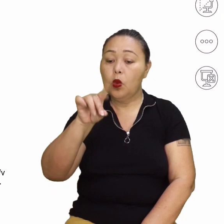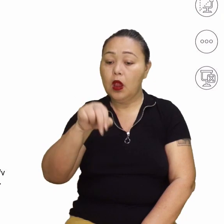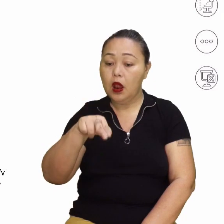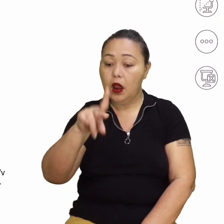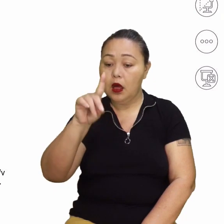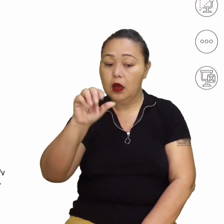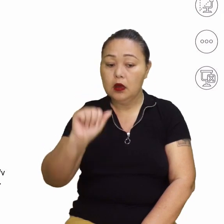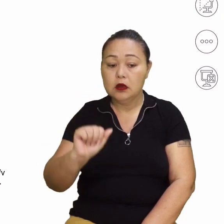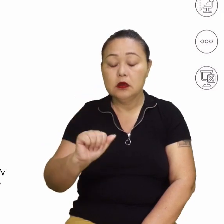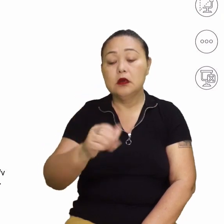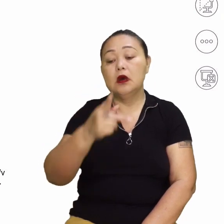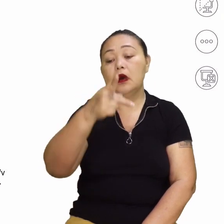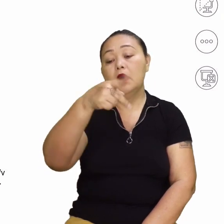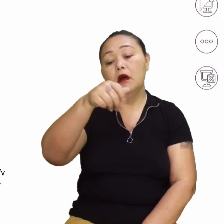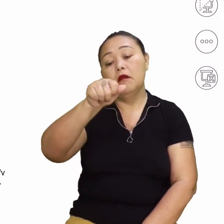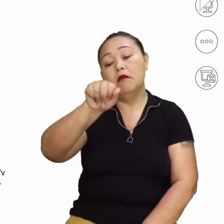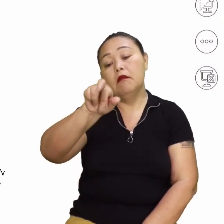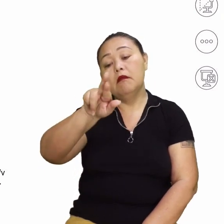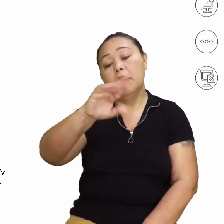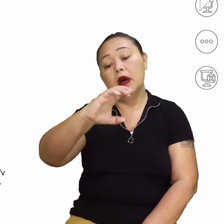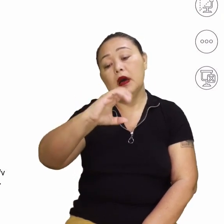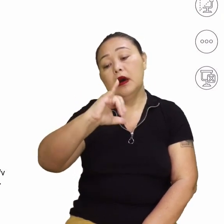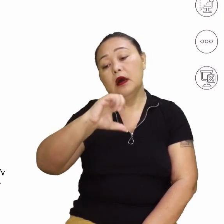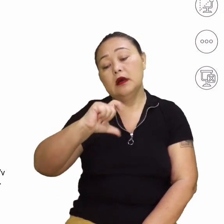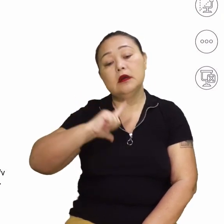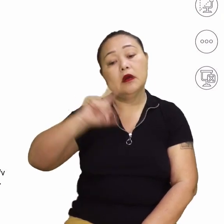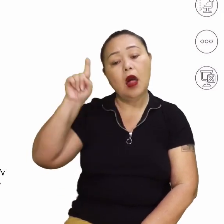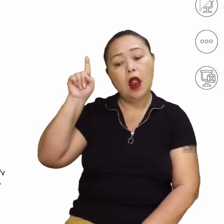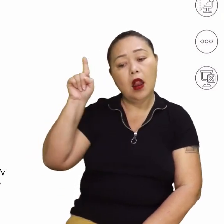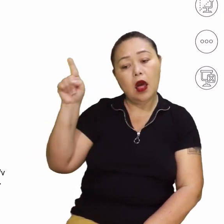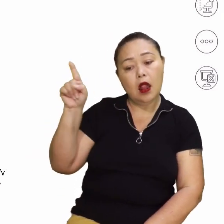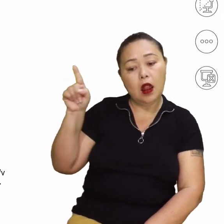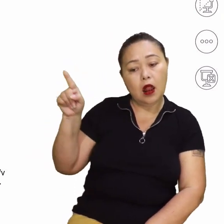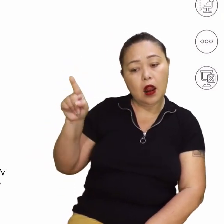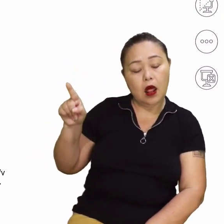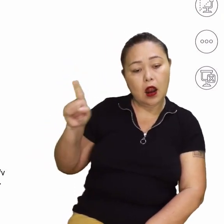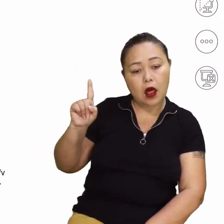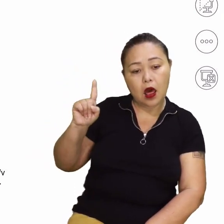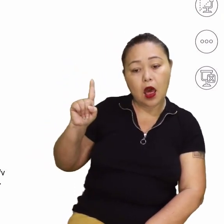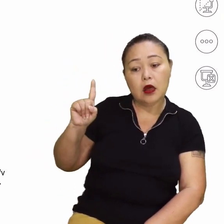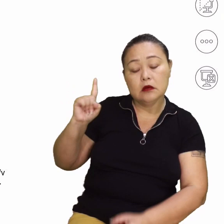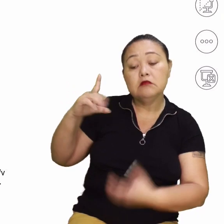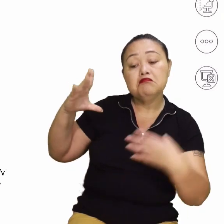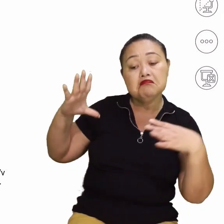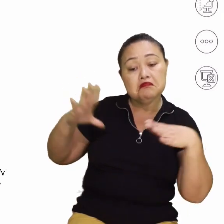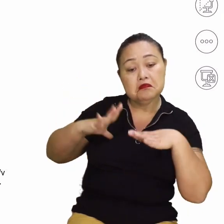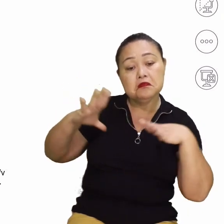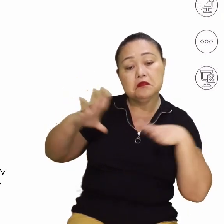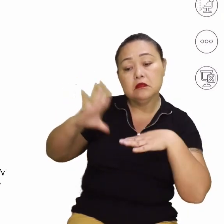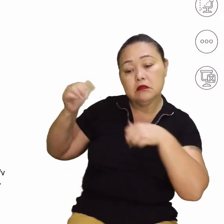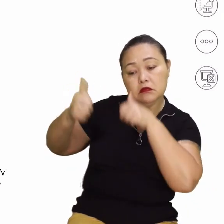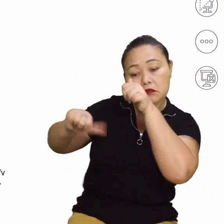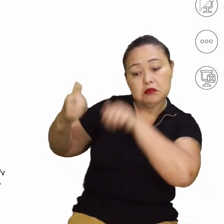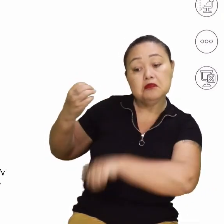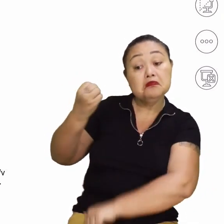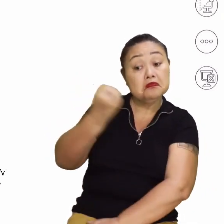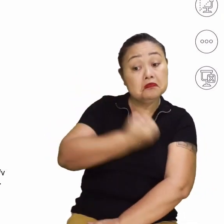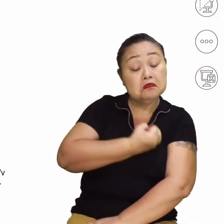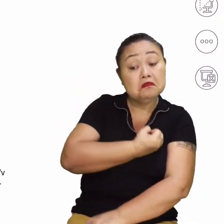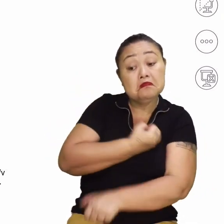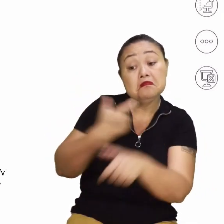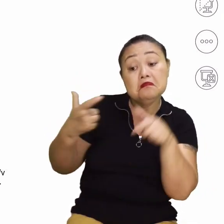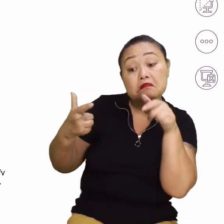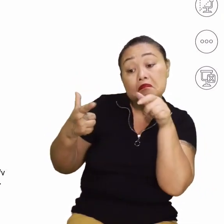Parecis vejam que são números que e se você for analisar é menor que um